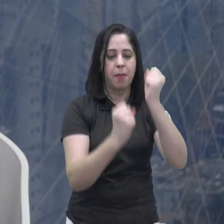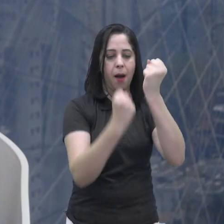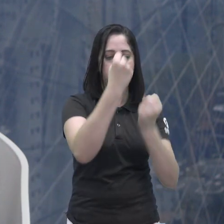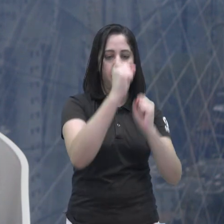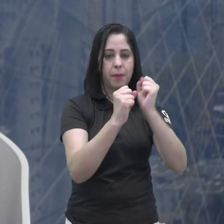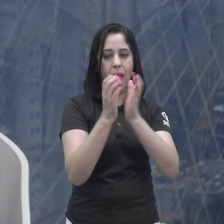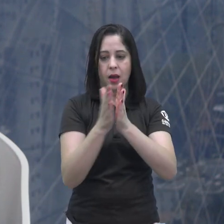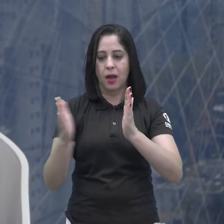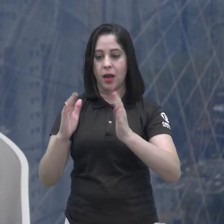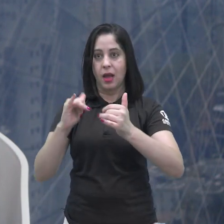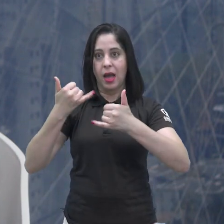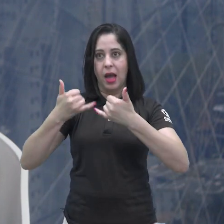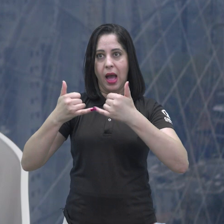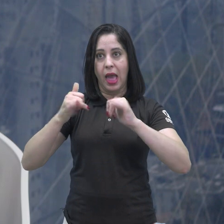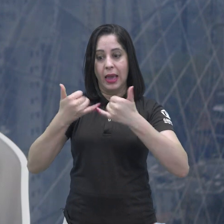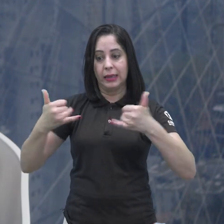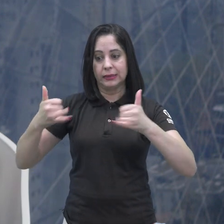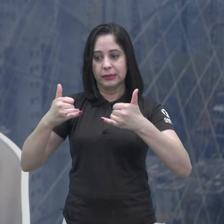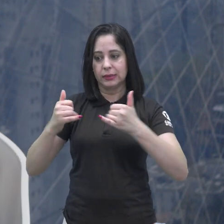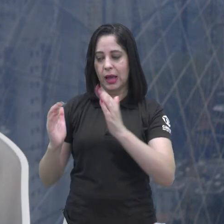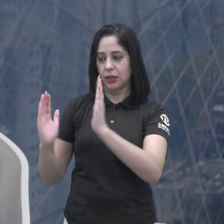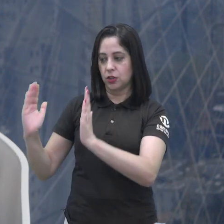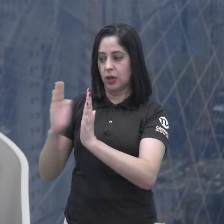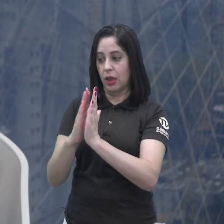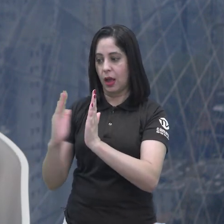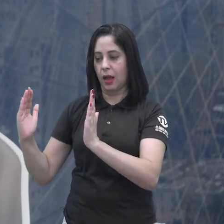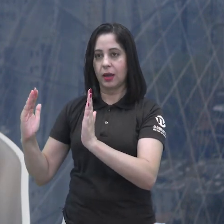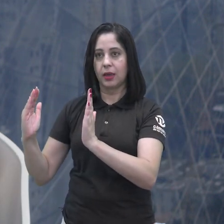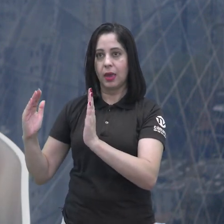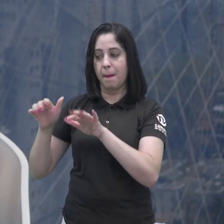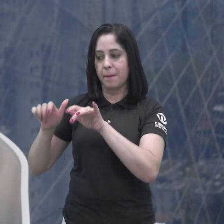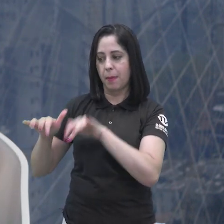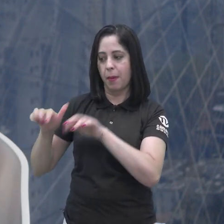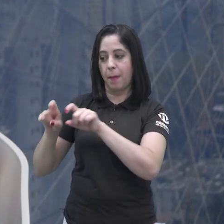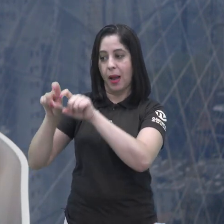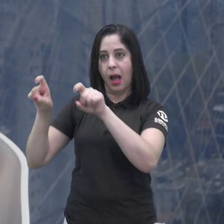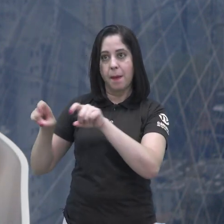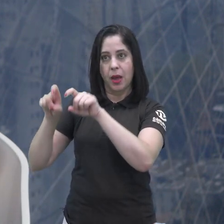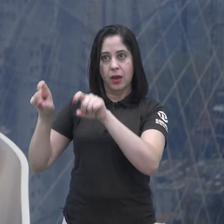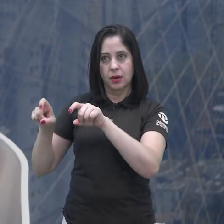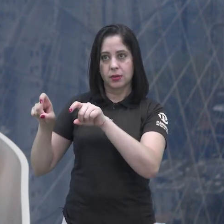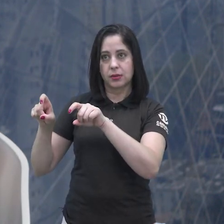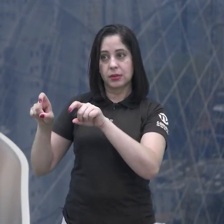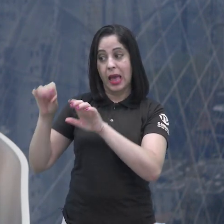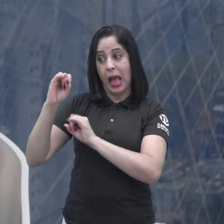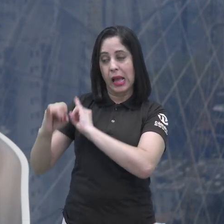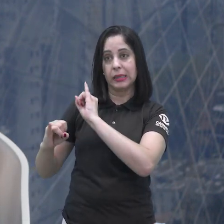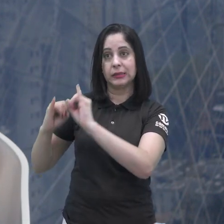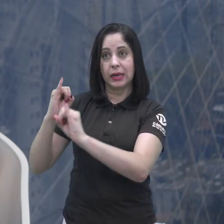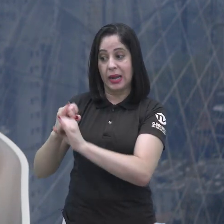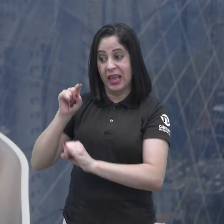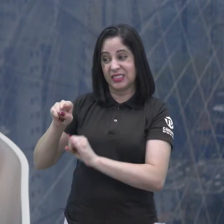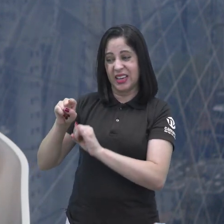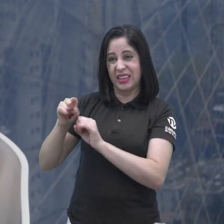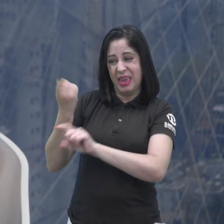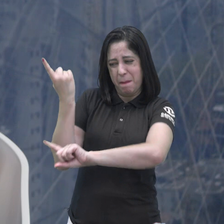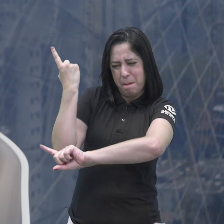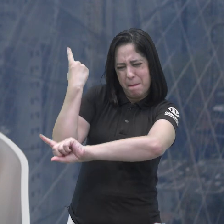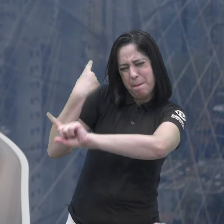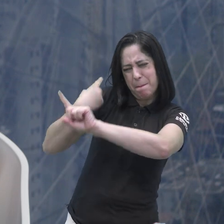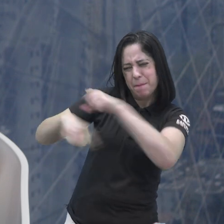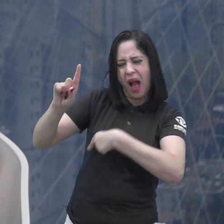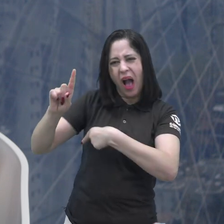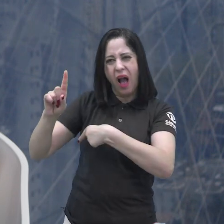a eletricidade, para a era da computação, e essa era da computação ela passa a se desenvolver rapidamente do ponto de